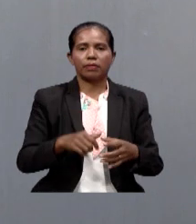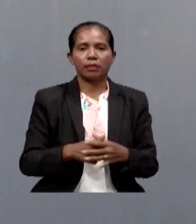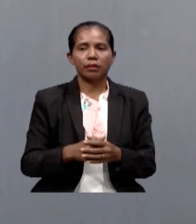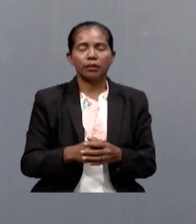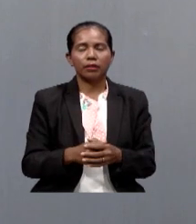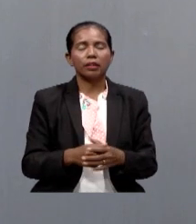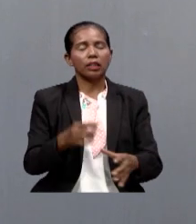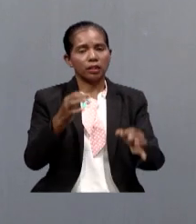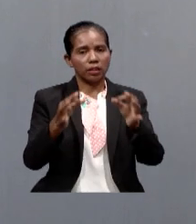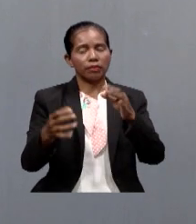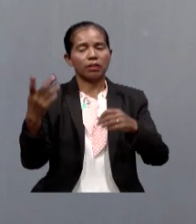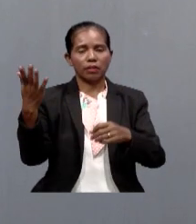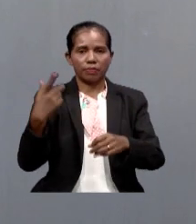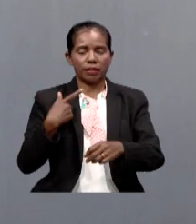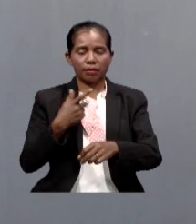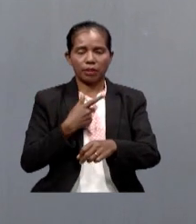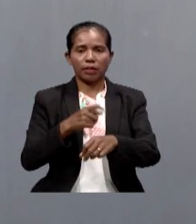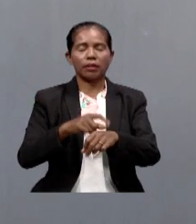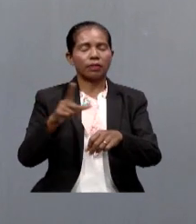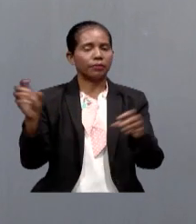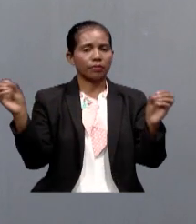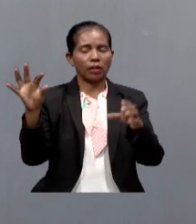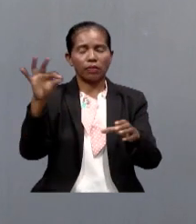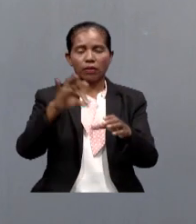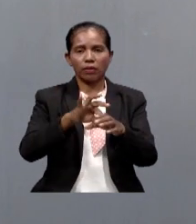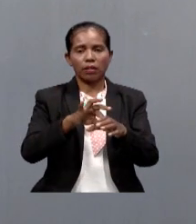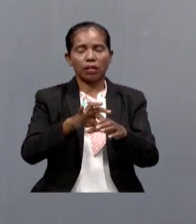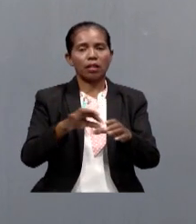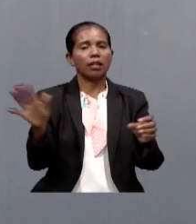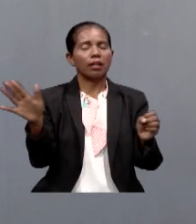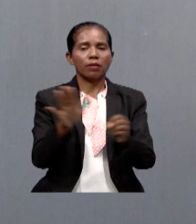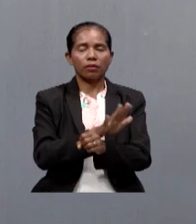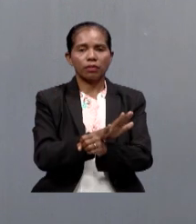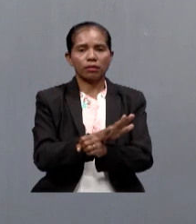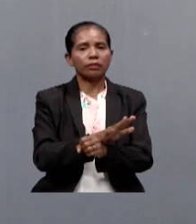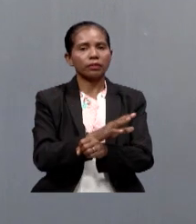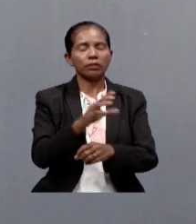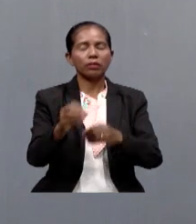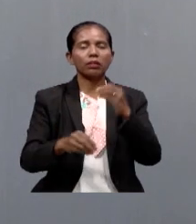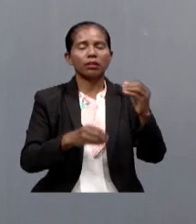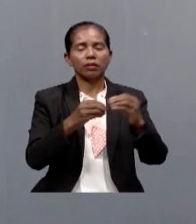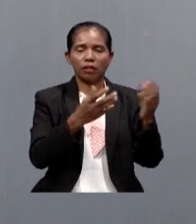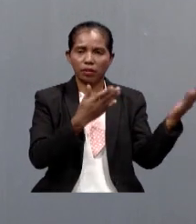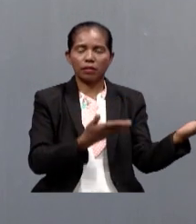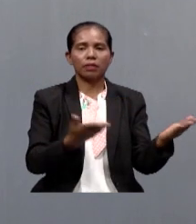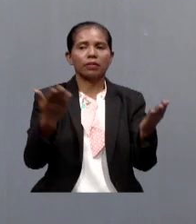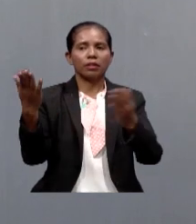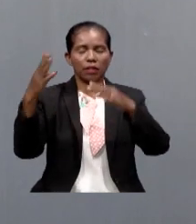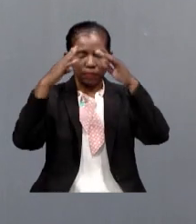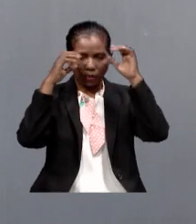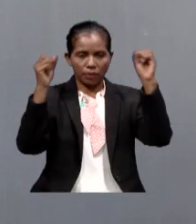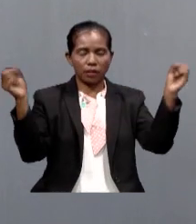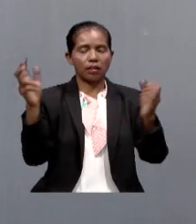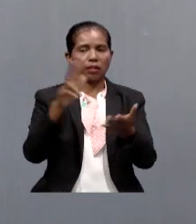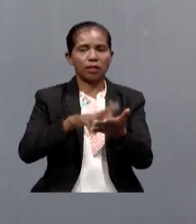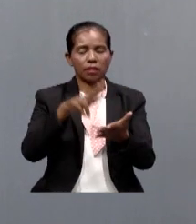Se é Parlamento Nacional, mas voto nela né, dois terços, significa que se haruka vamos, presidente se la promulga, também